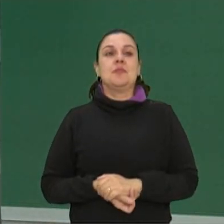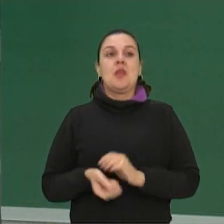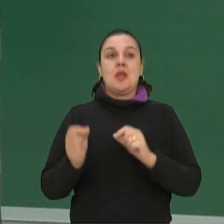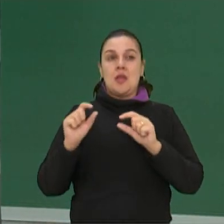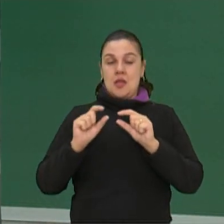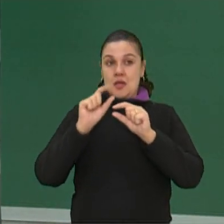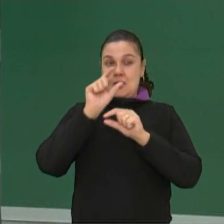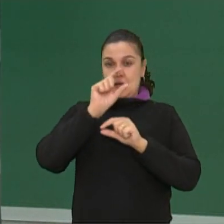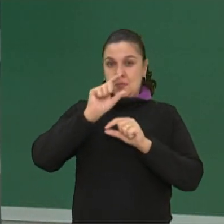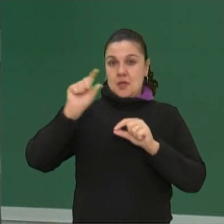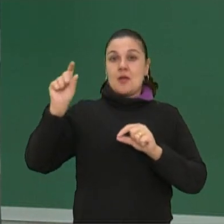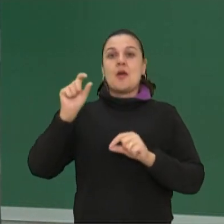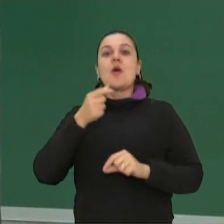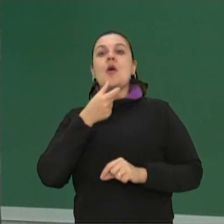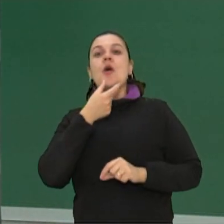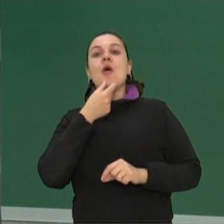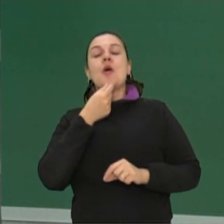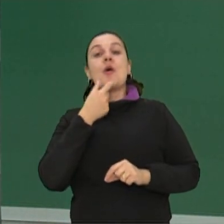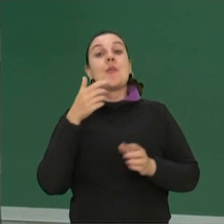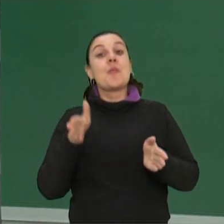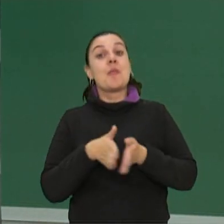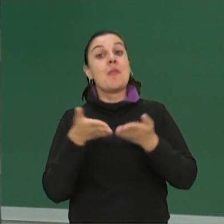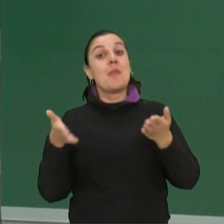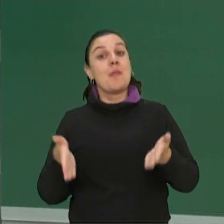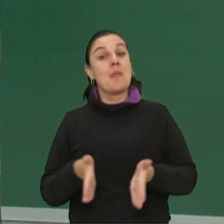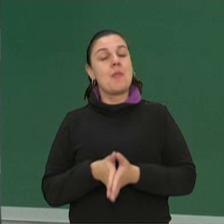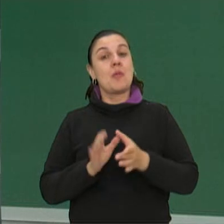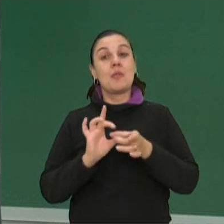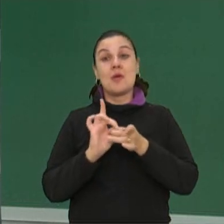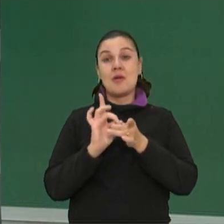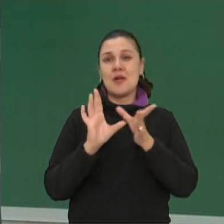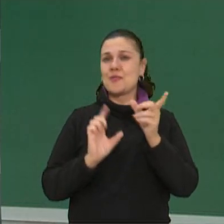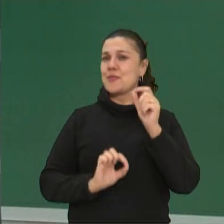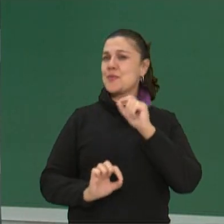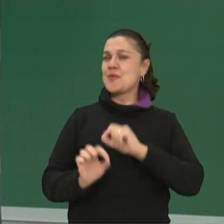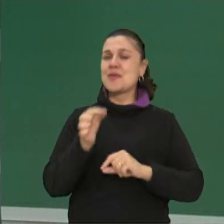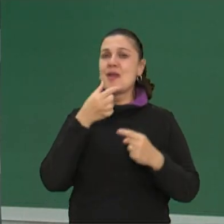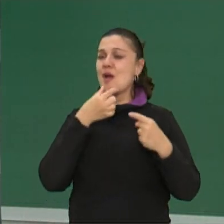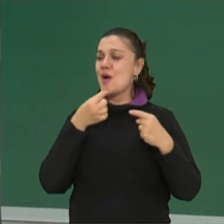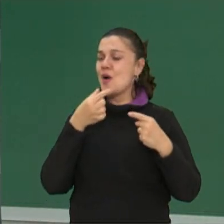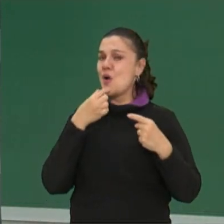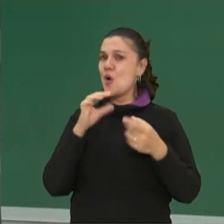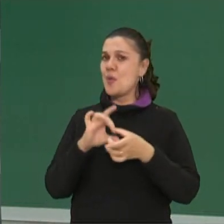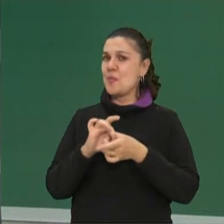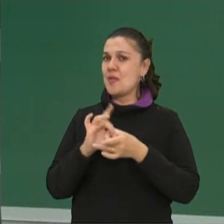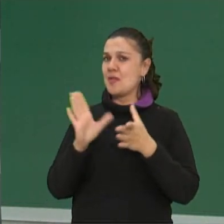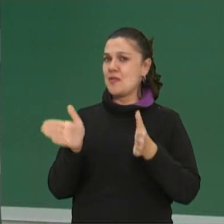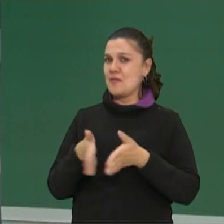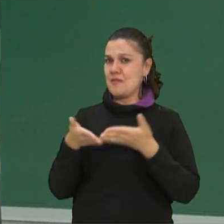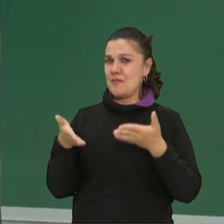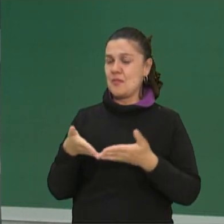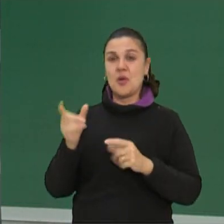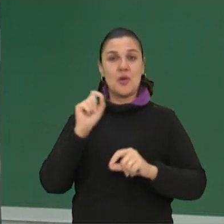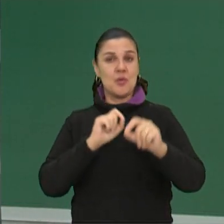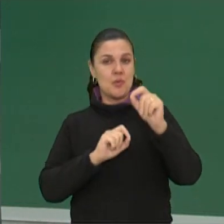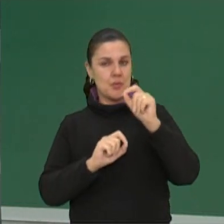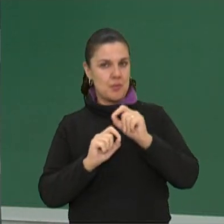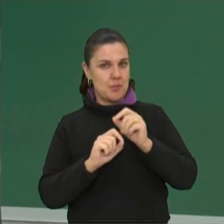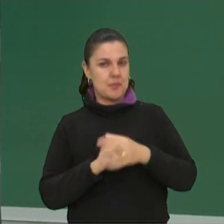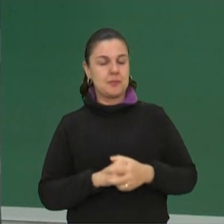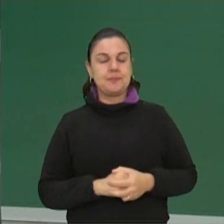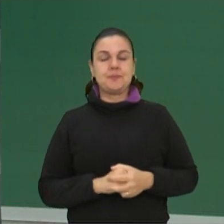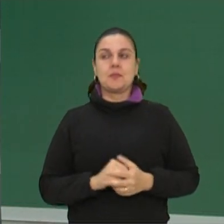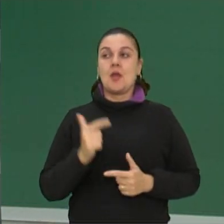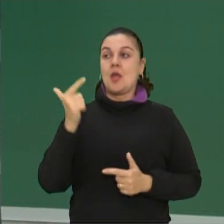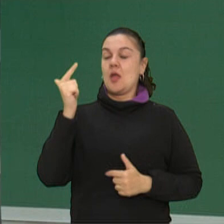mas também por homens pobres livres. O que é homens pobres livres? Eles não